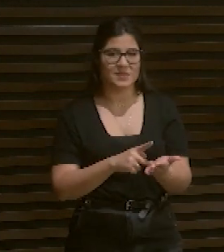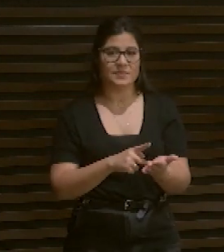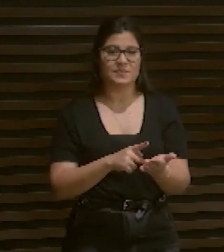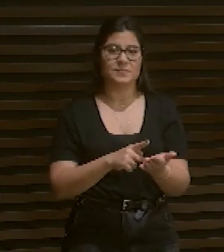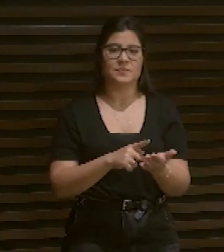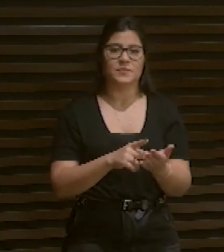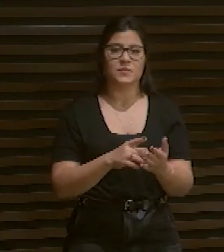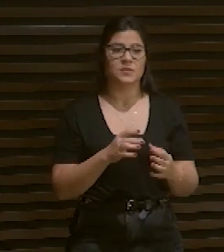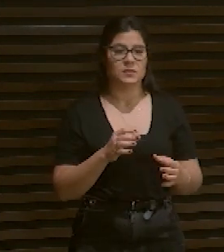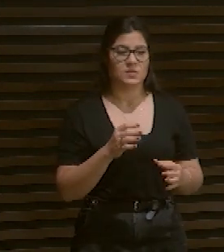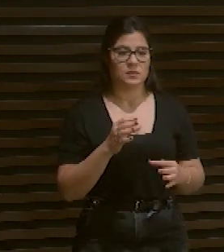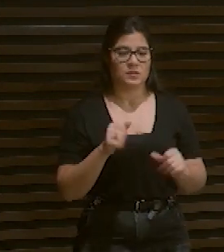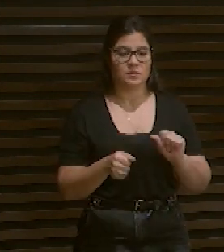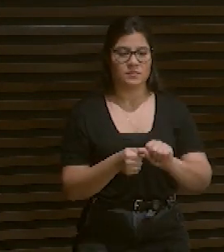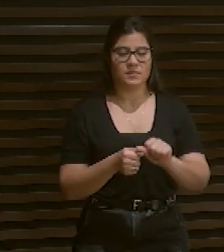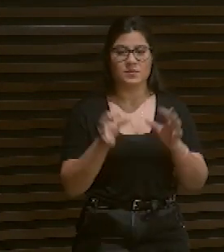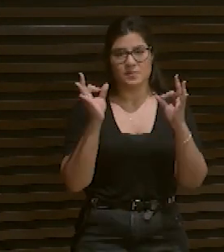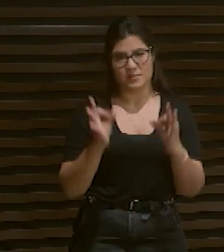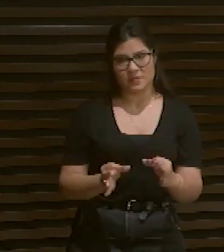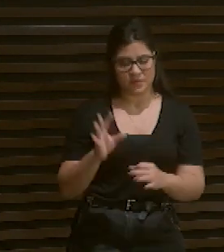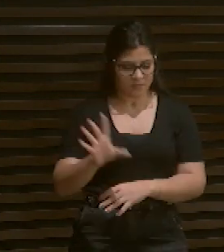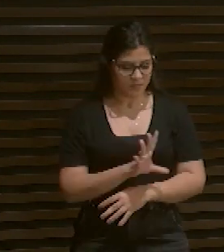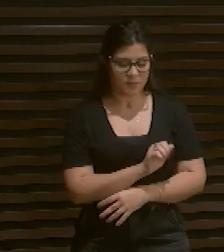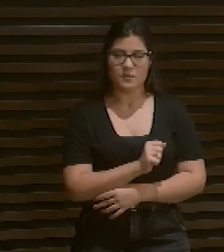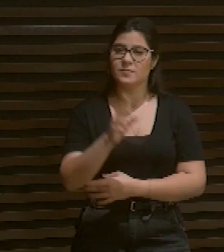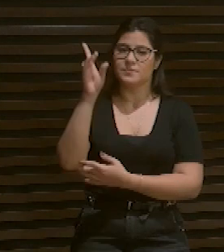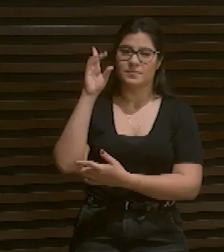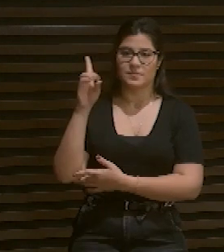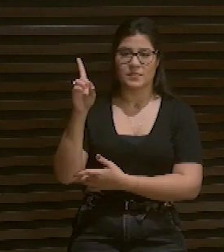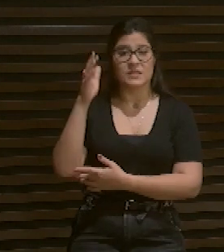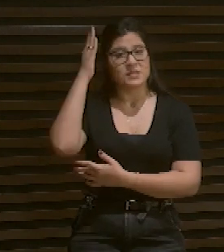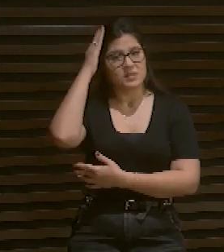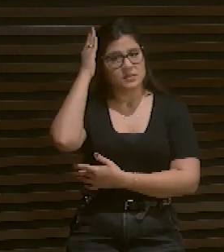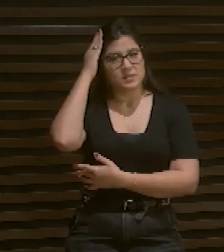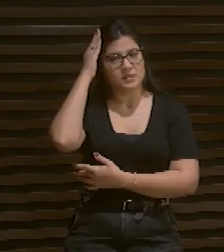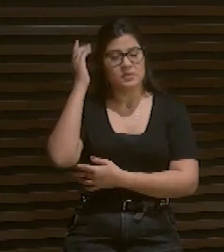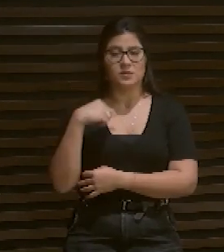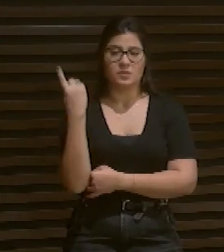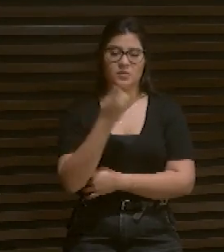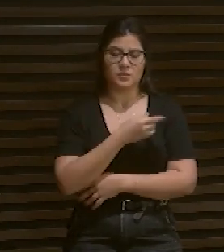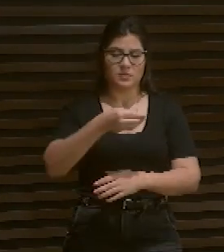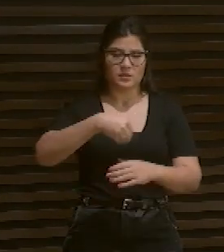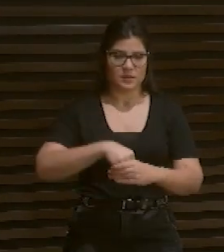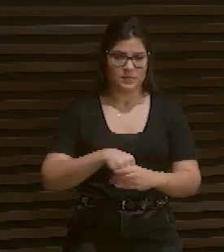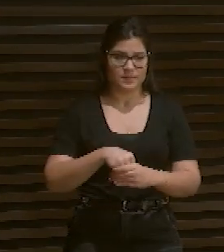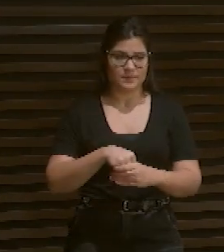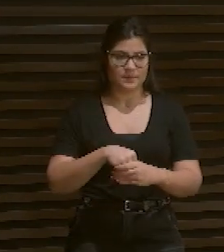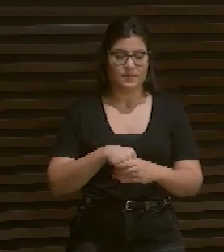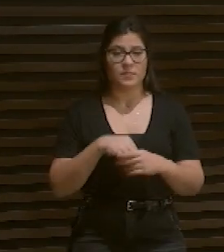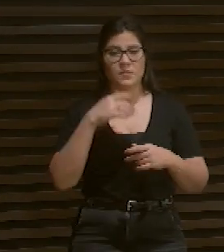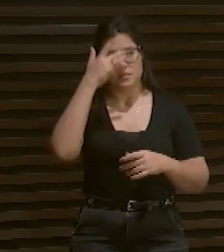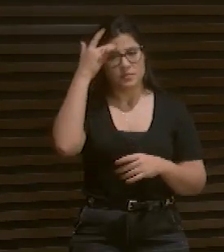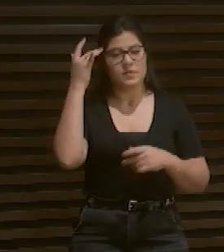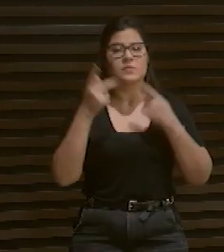sido aperfeiçoado o amor de Deus. Nisto sabemos que estamos nele. Aquele que diz que